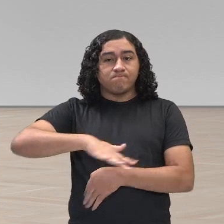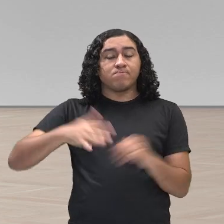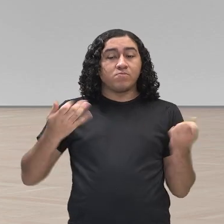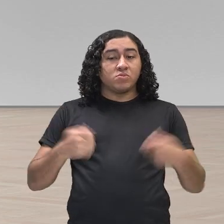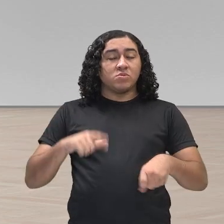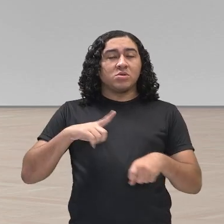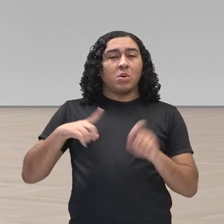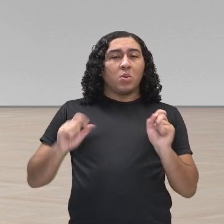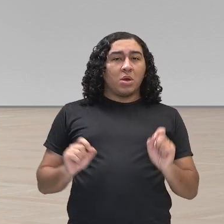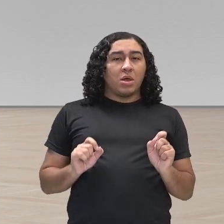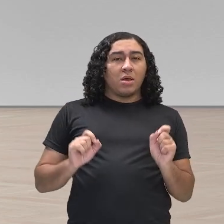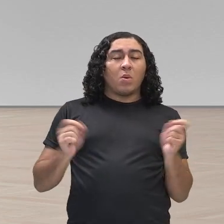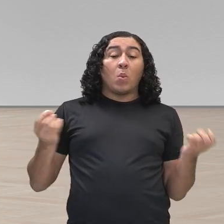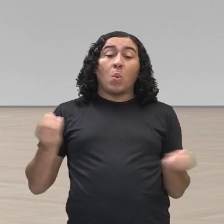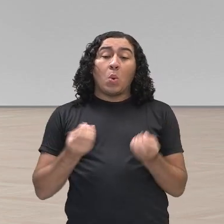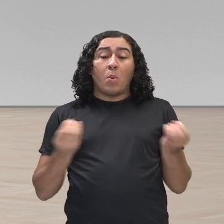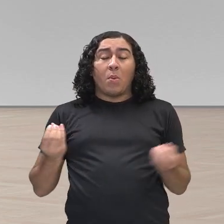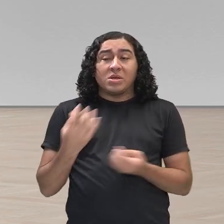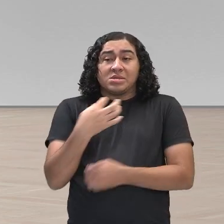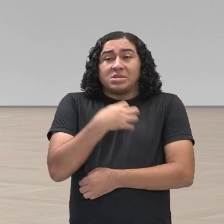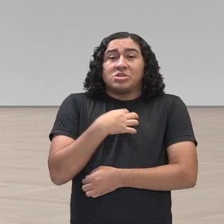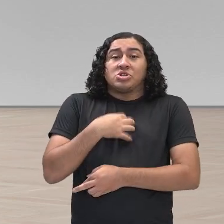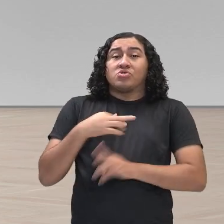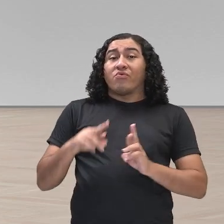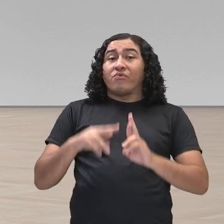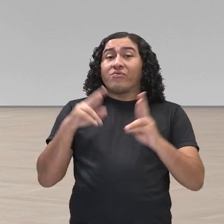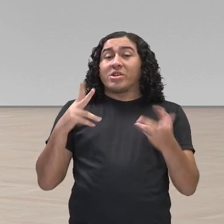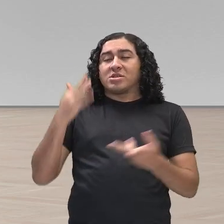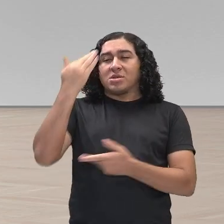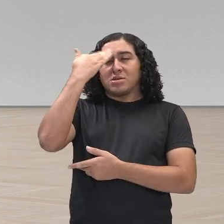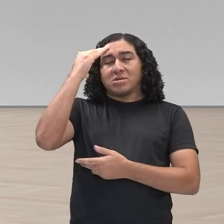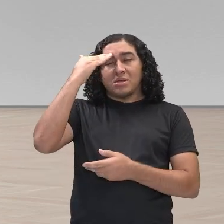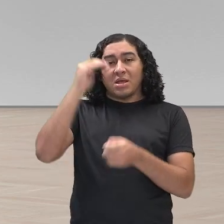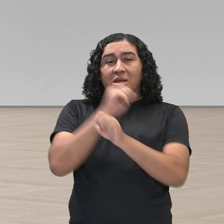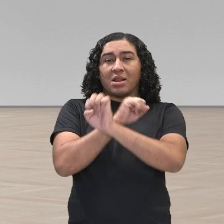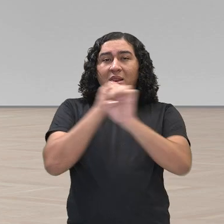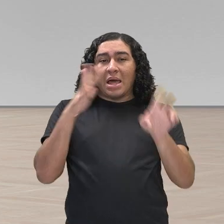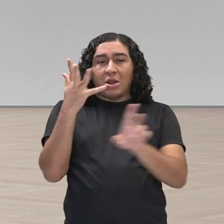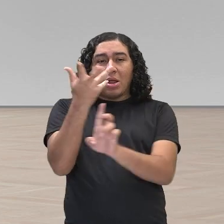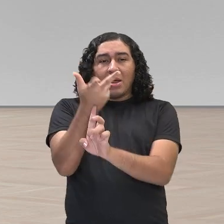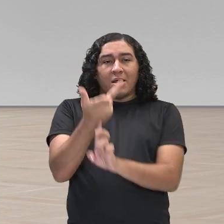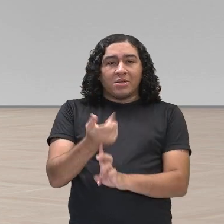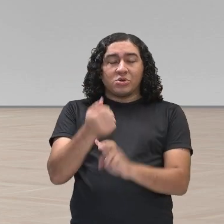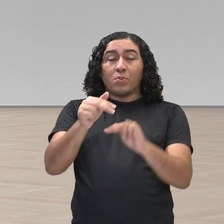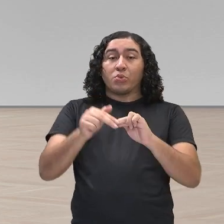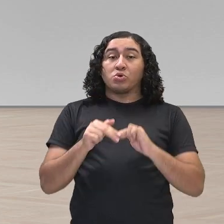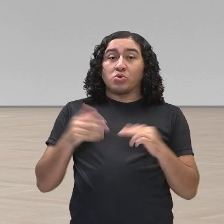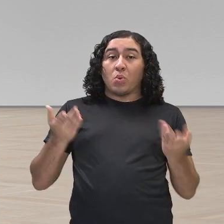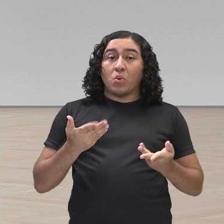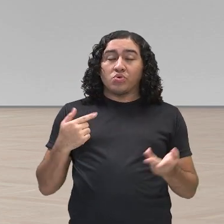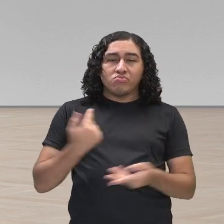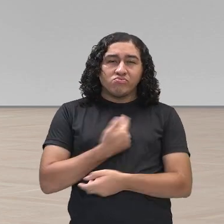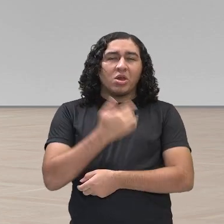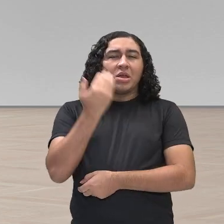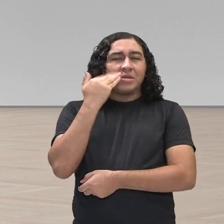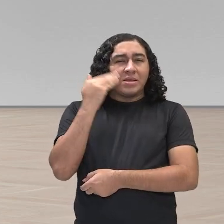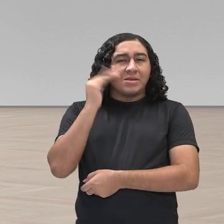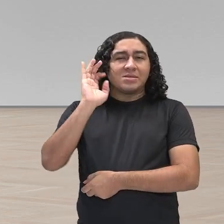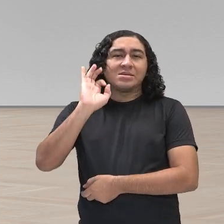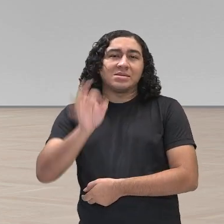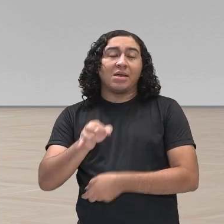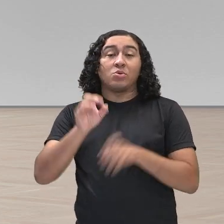ar diferente para a compreensão artística. E assim hoje, estaremos compreendendo um pouco sobre